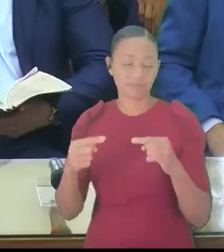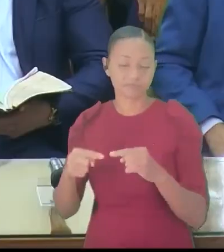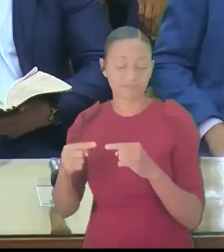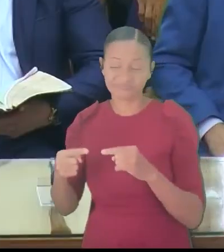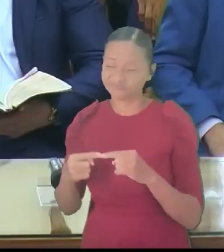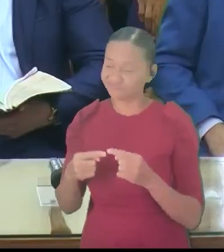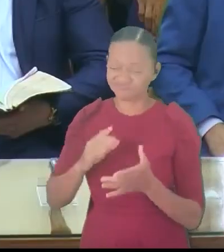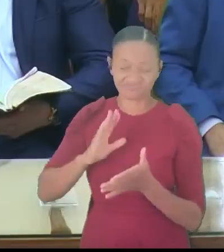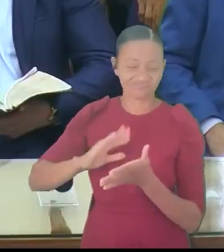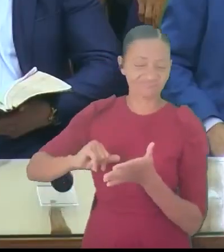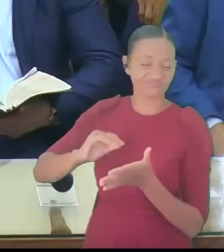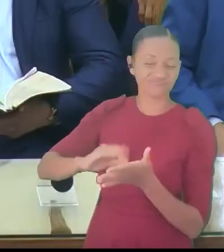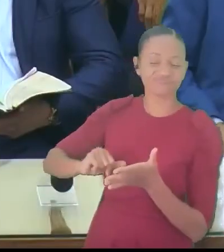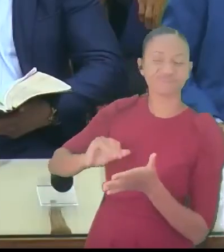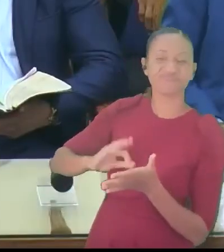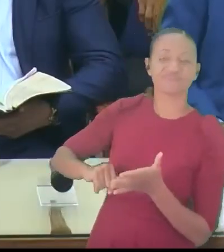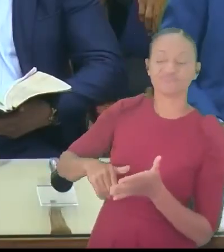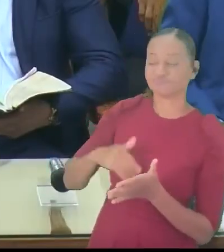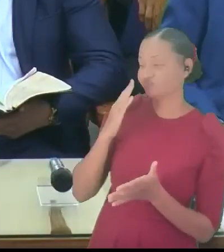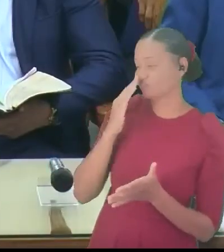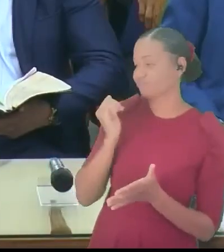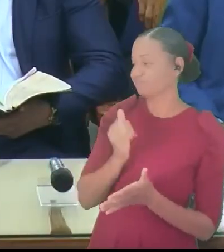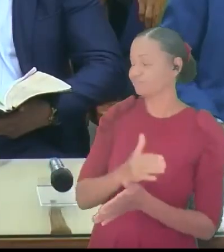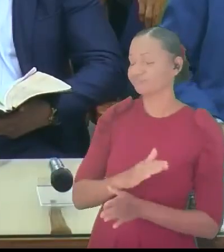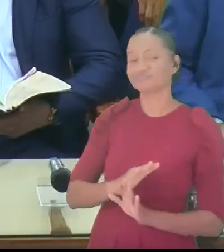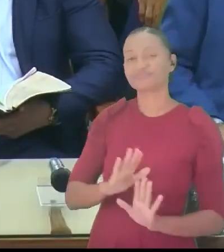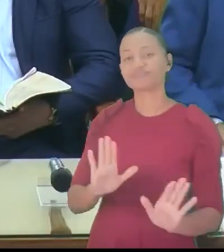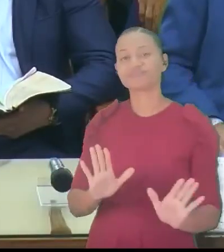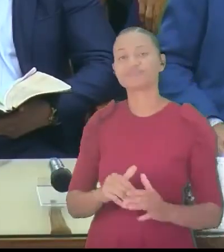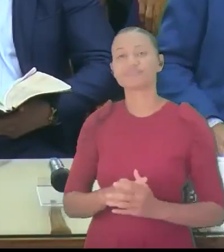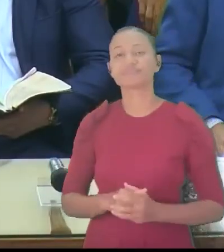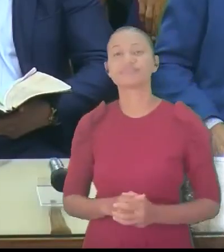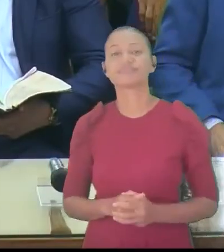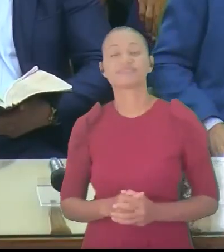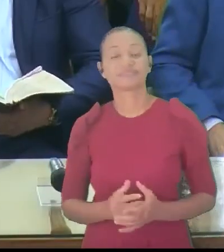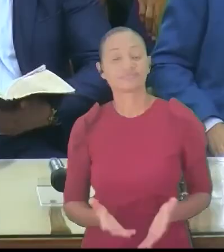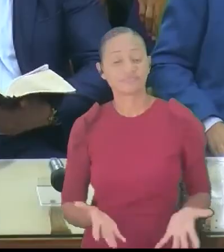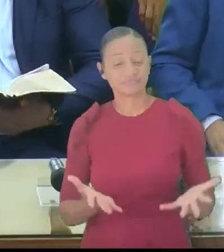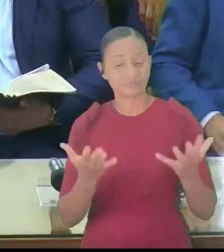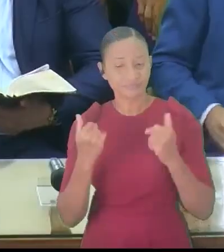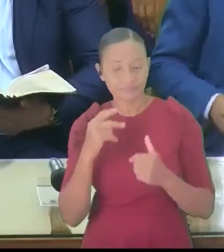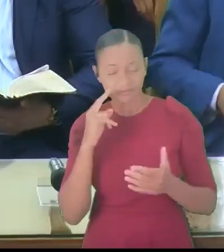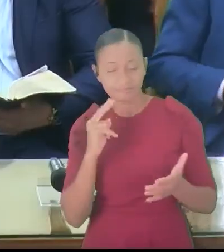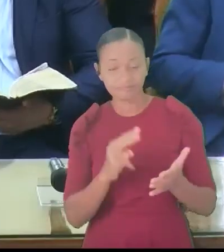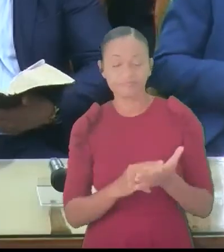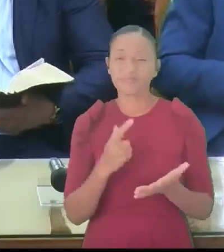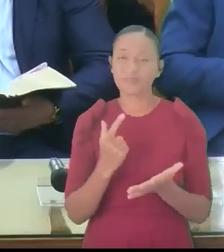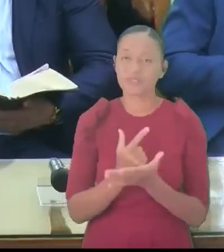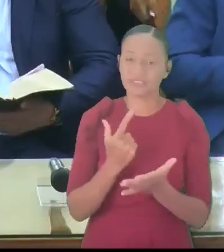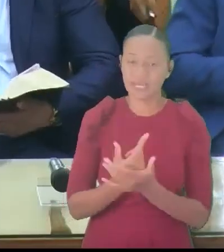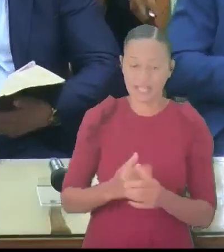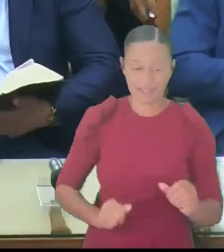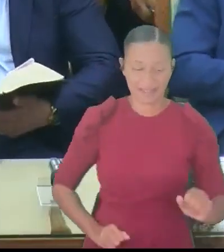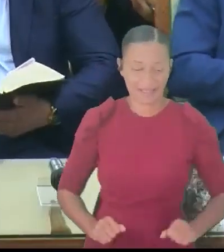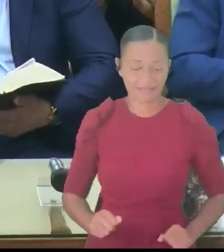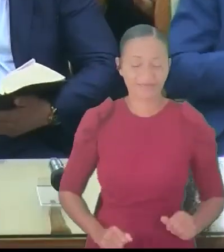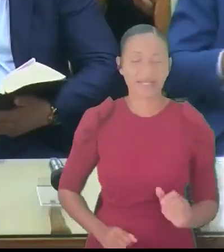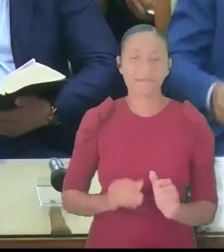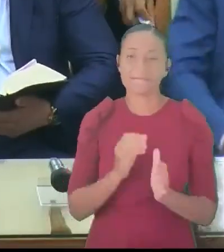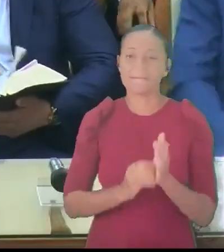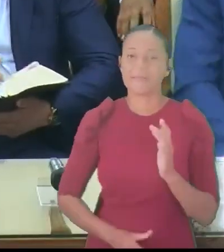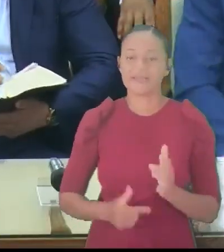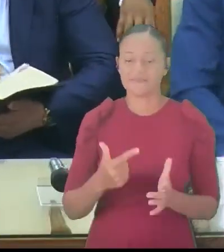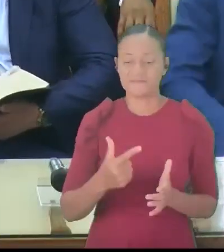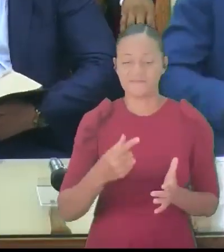que não convinha, eles rejeitavam da Bíblia. Vamos ver no livro de Atos 23, 8, para vocês verem quem